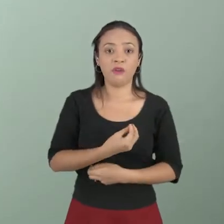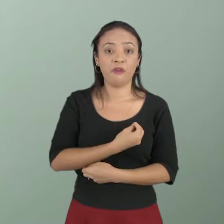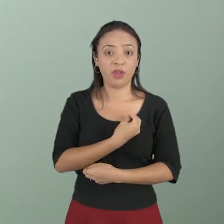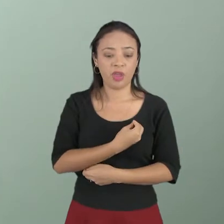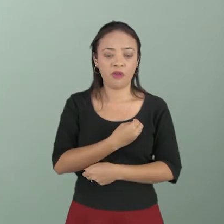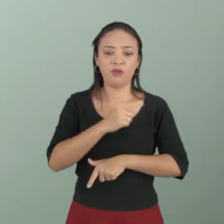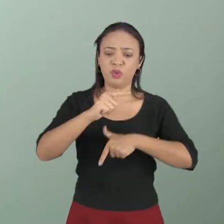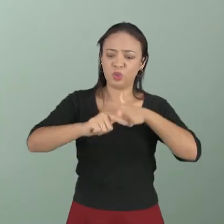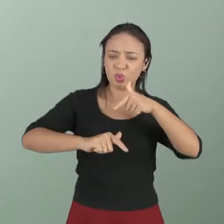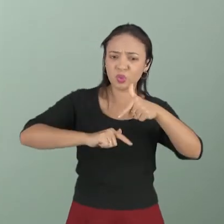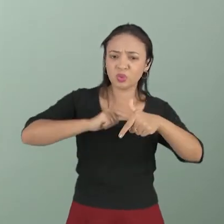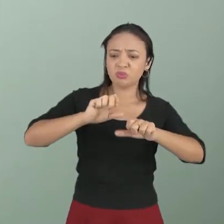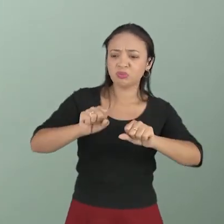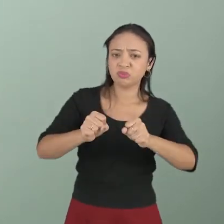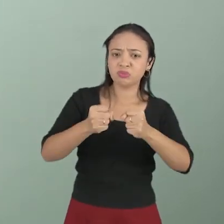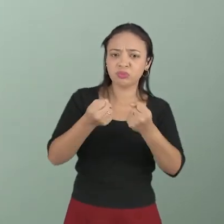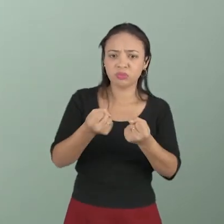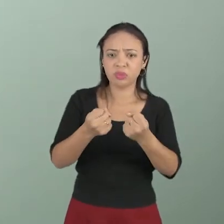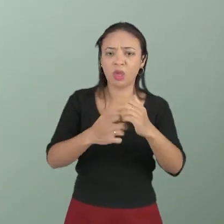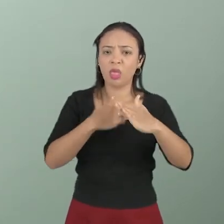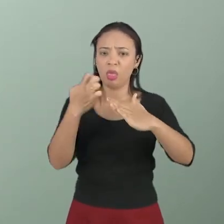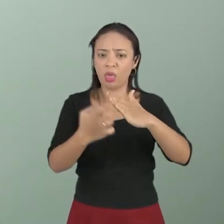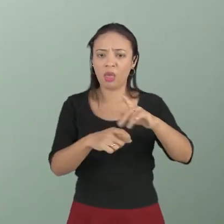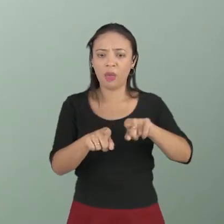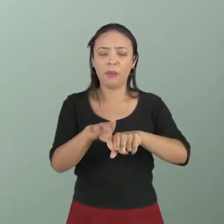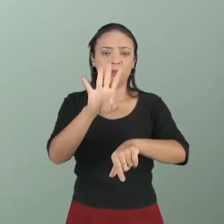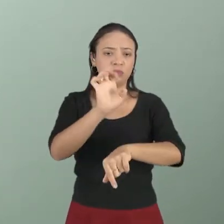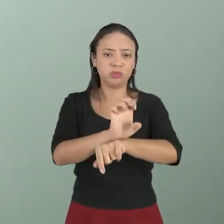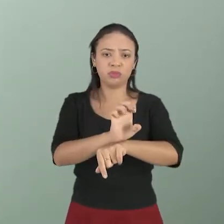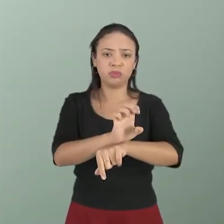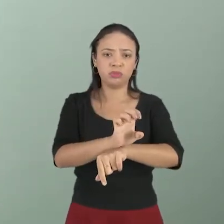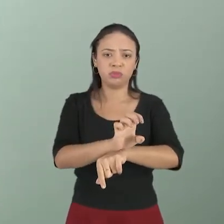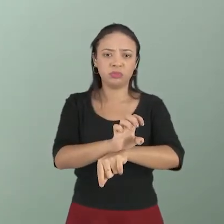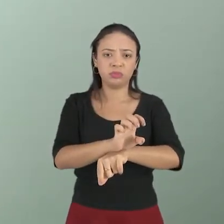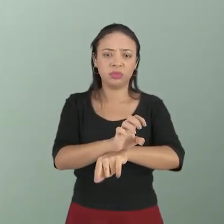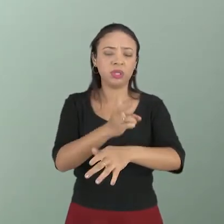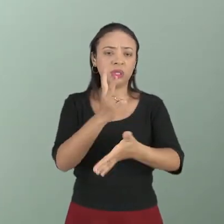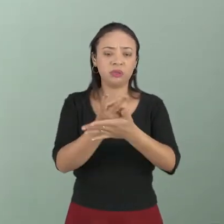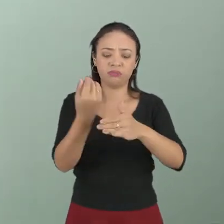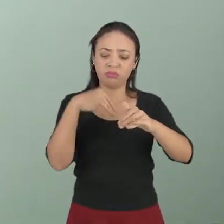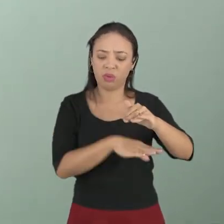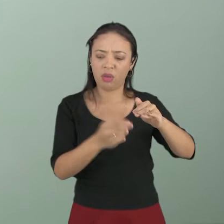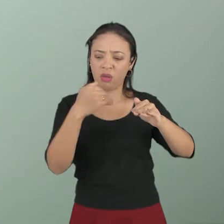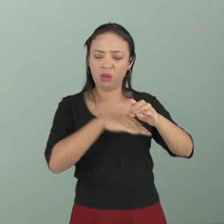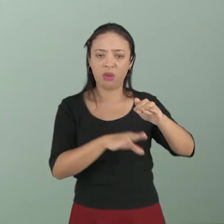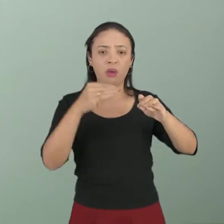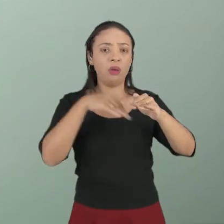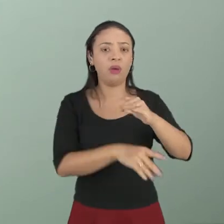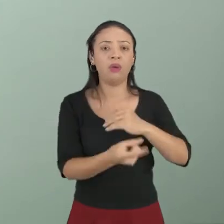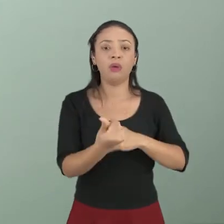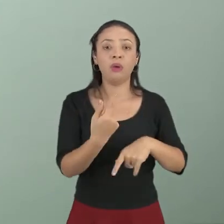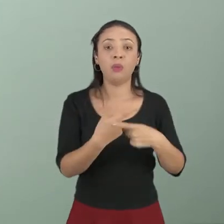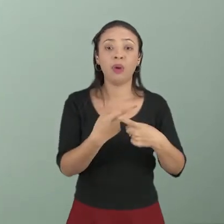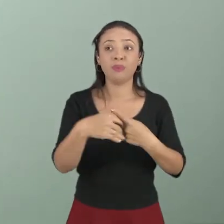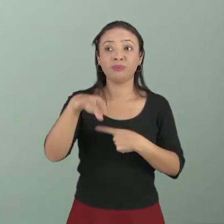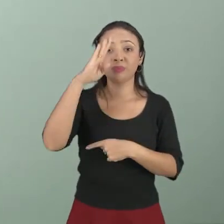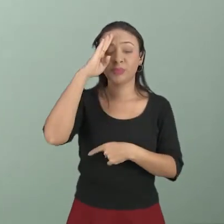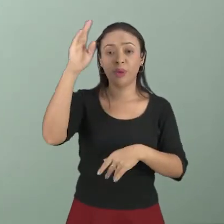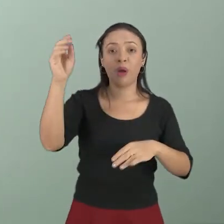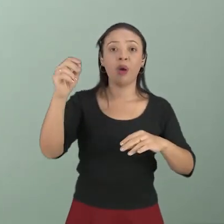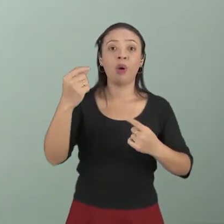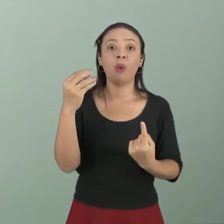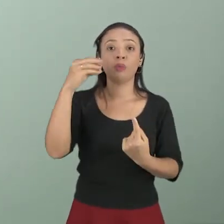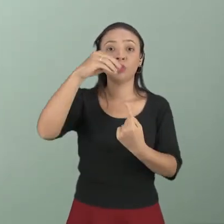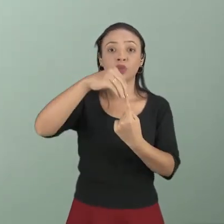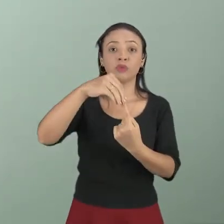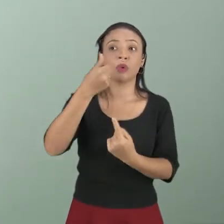de trabalho para o Estado ou para uma empresa, para alguém, e a gente acumula bens, porque a principal função do capitalismo é o lucro,